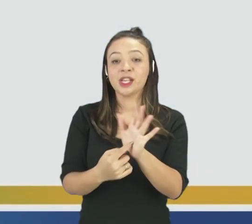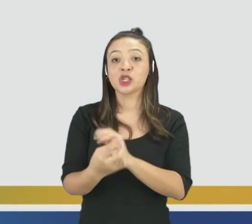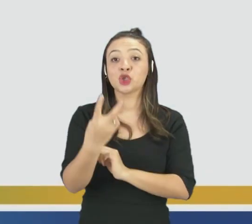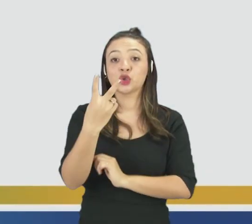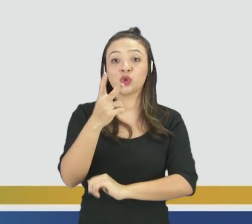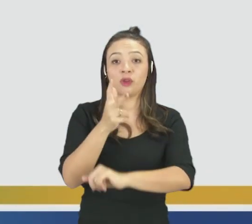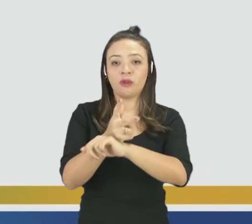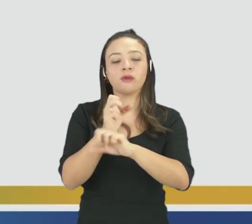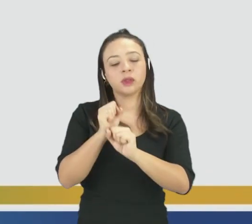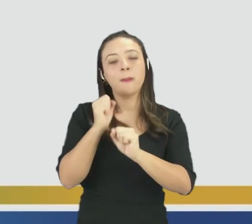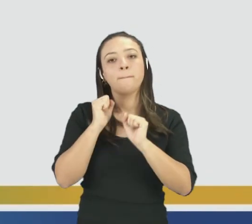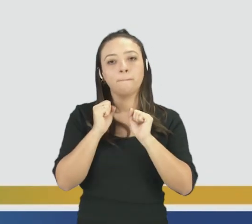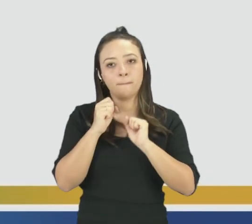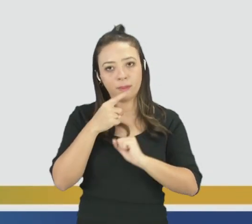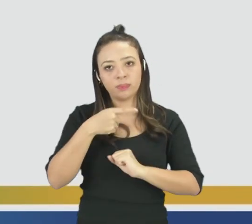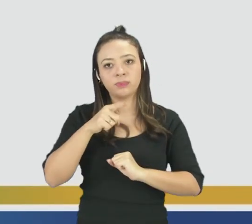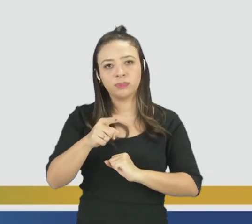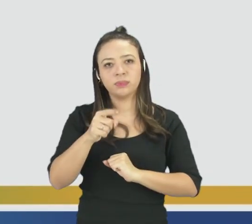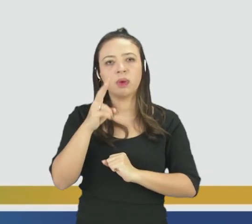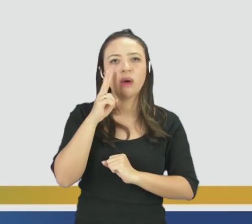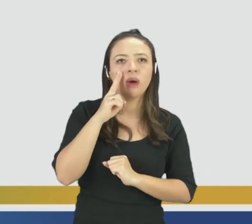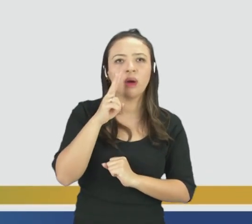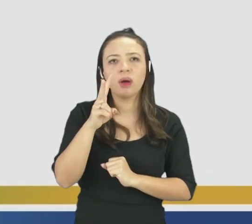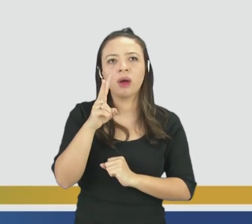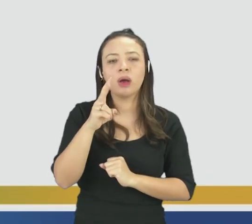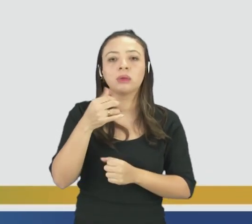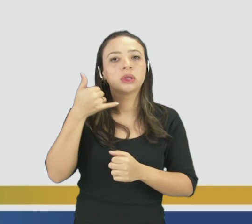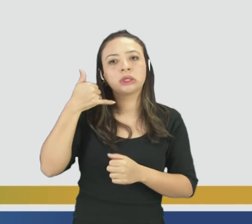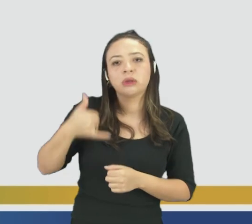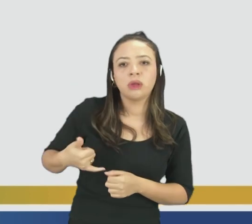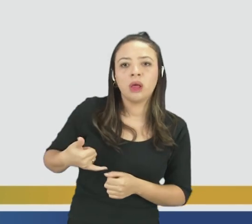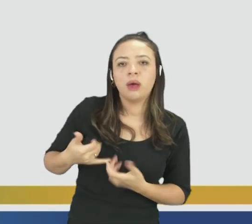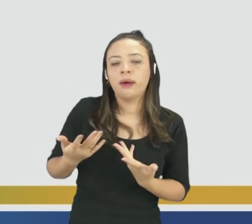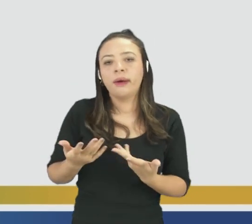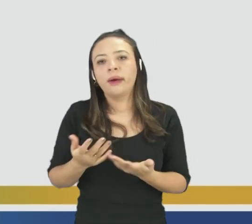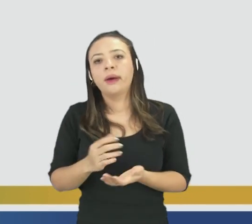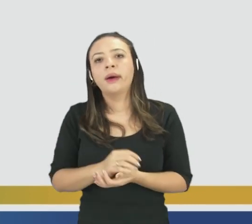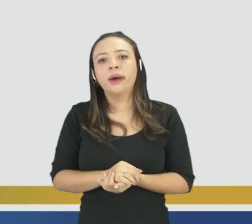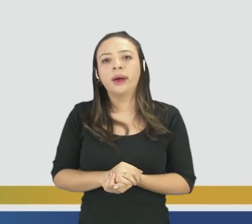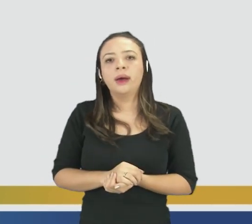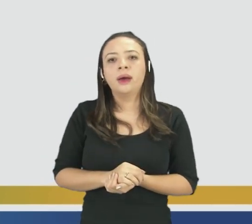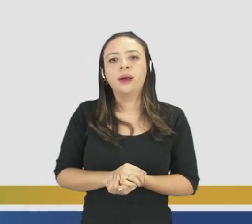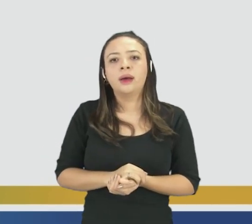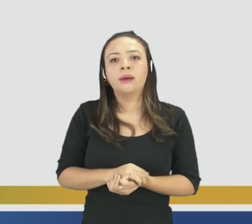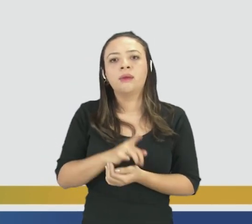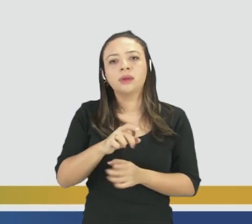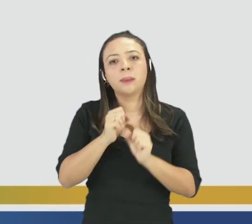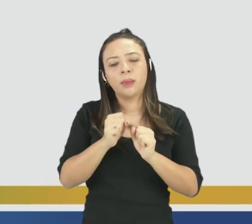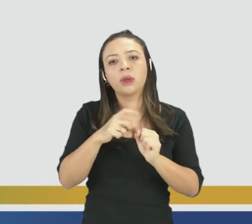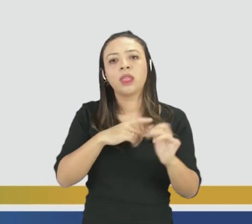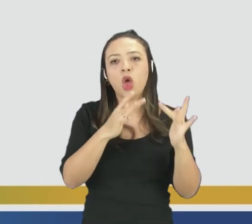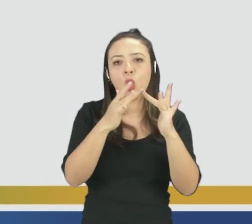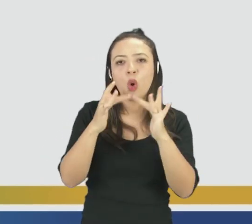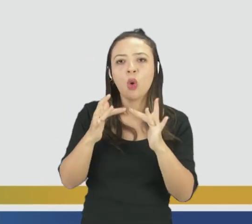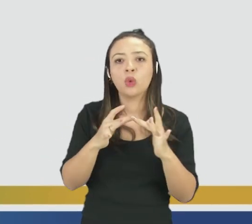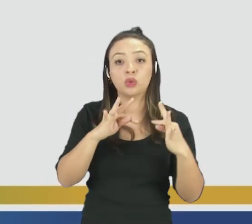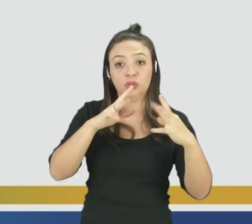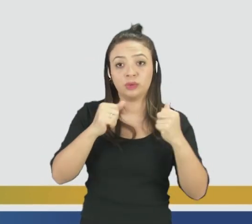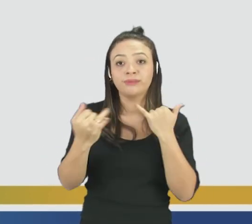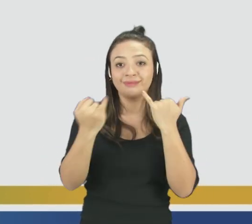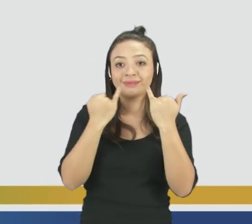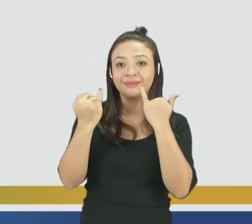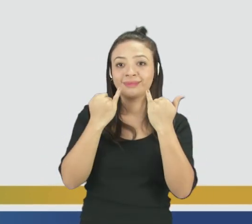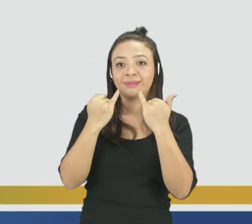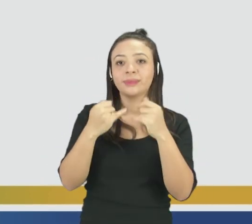dois vídeos que você depois pode congelar essa imagem aí no seu celular se você tiver no celular para você ter um contato com essas obras aí